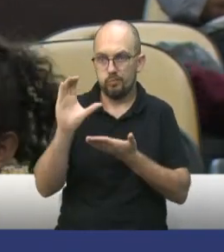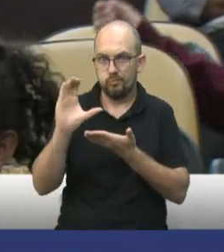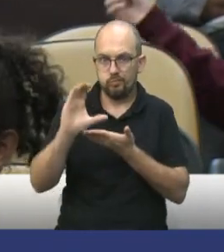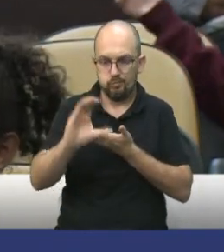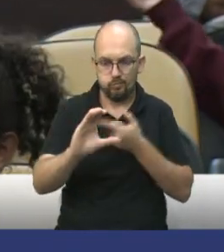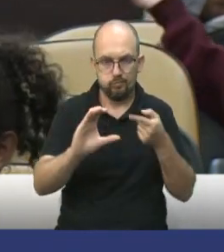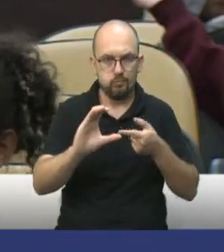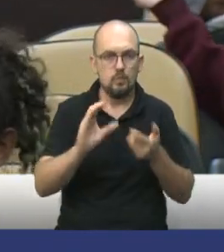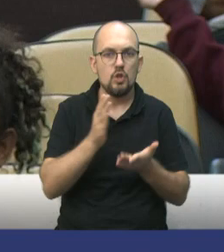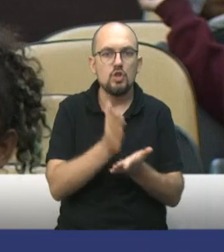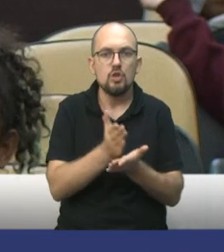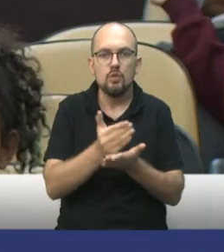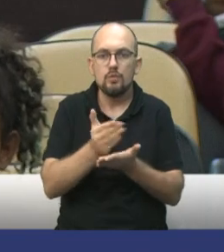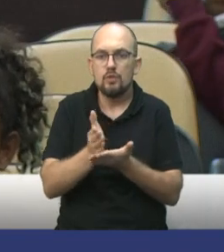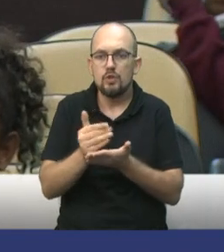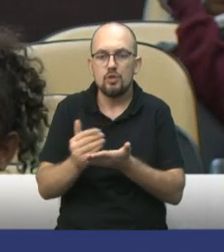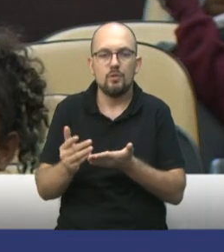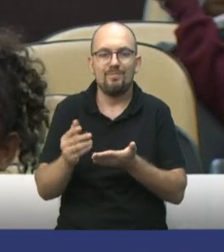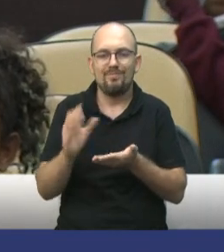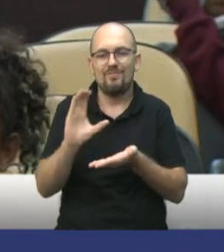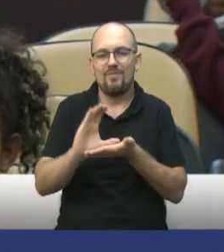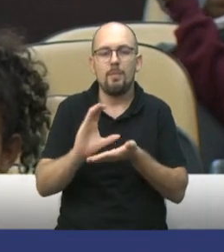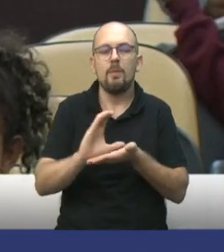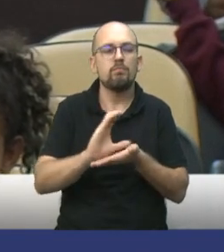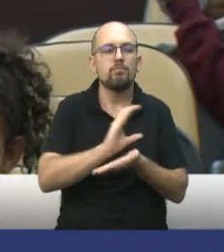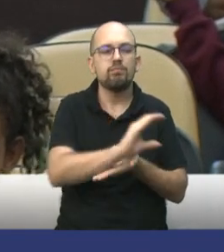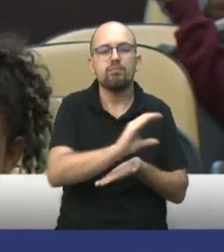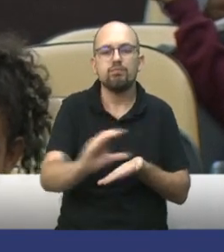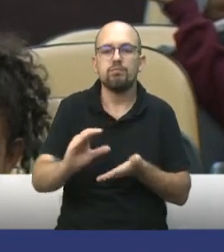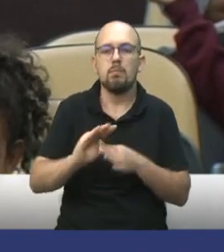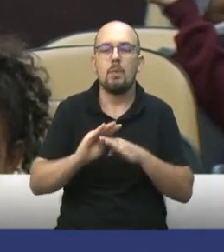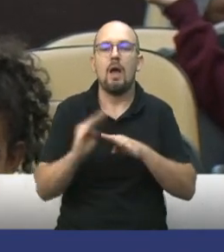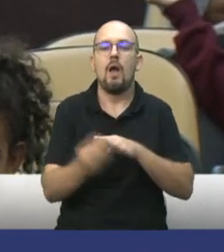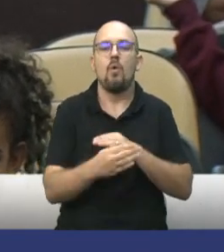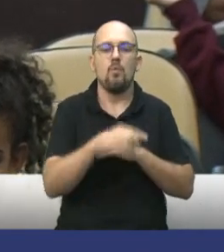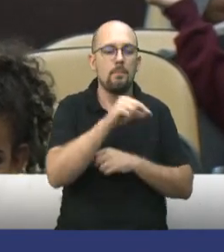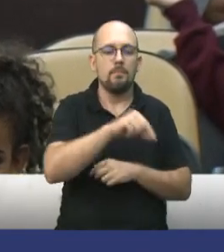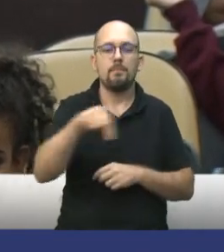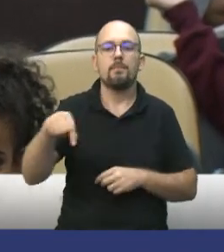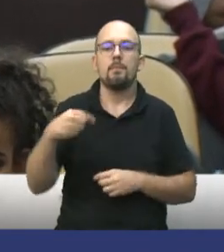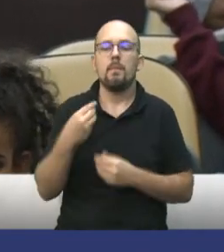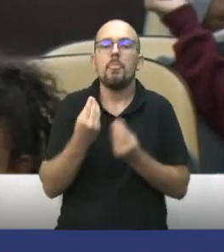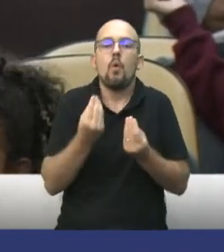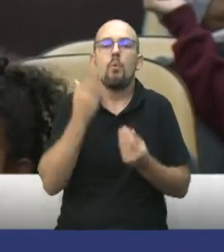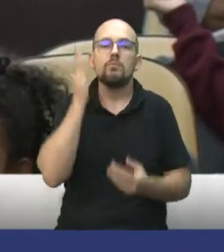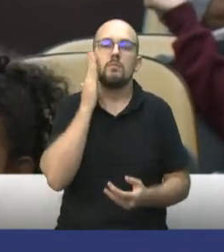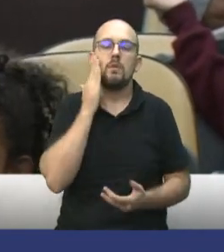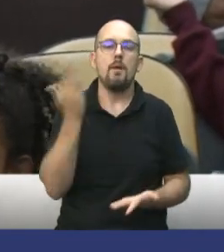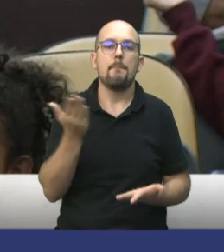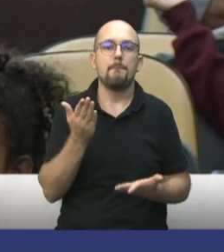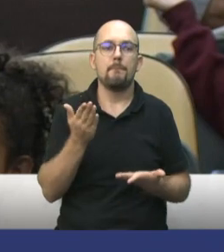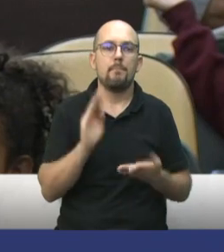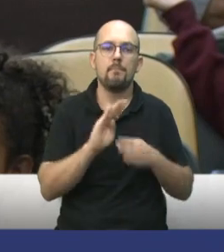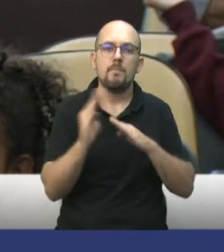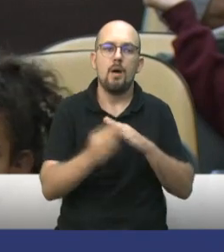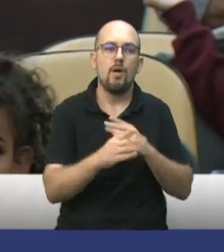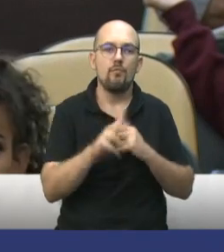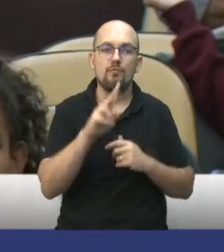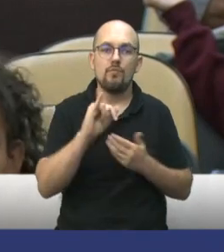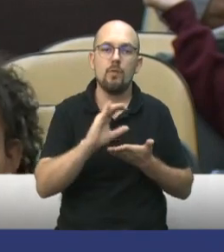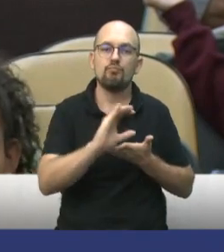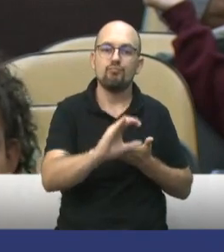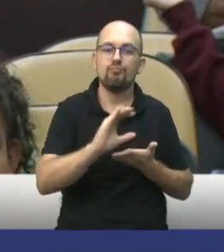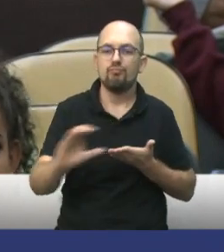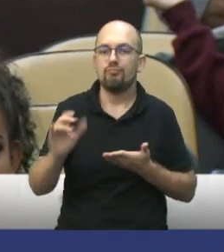né, vamos por assim, para os bairros? Como que a gente sabe os bairros que vão ser contemplados